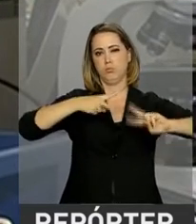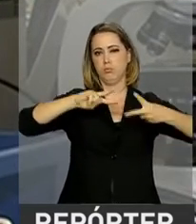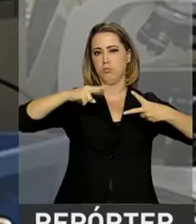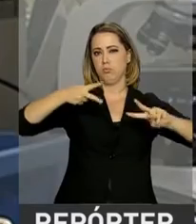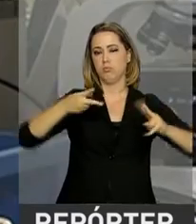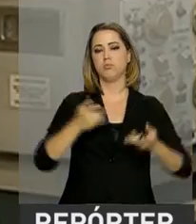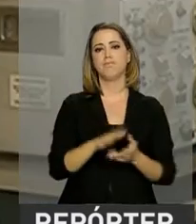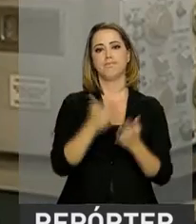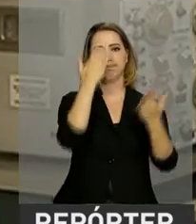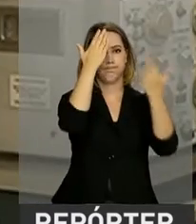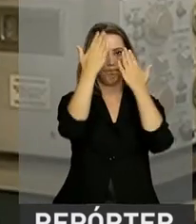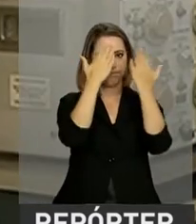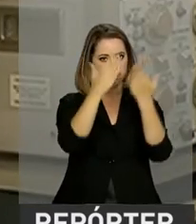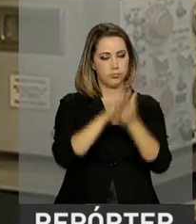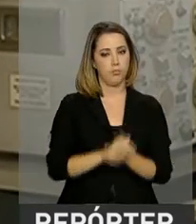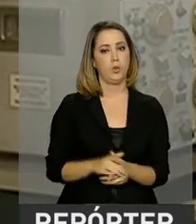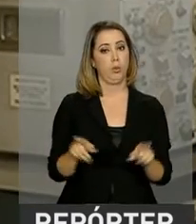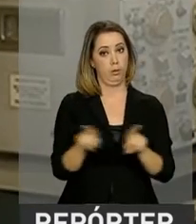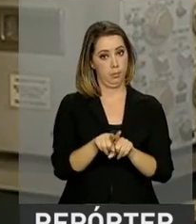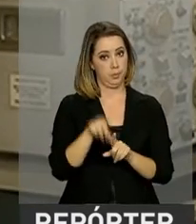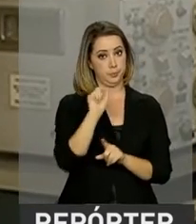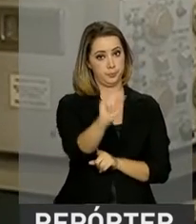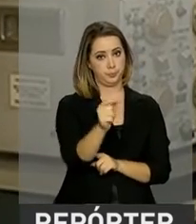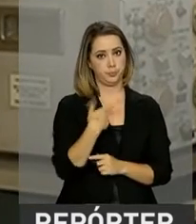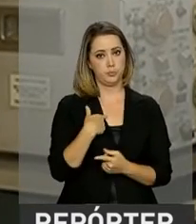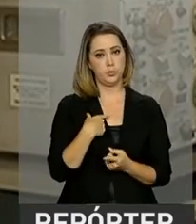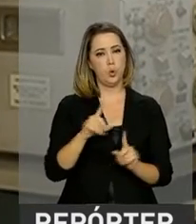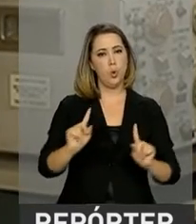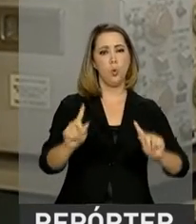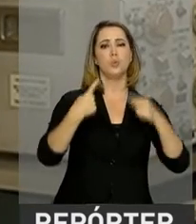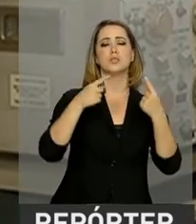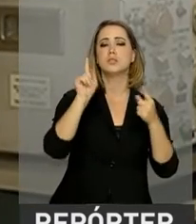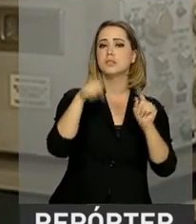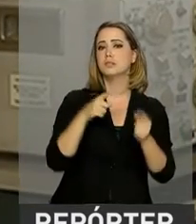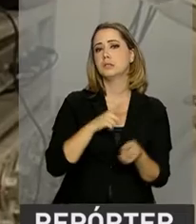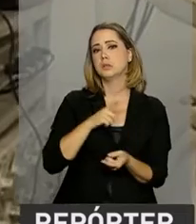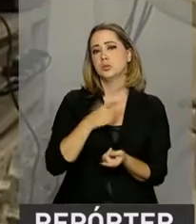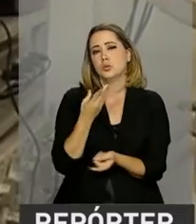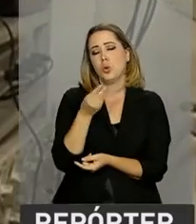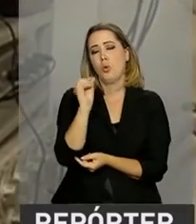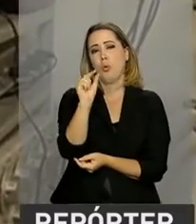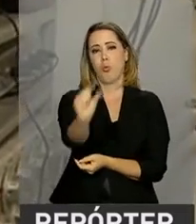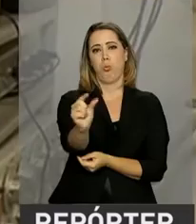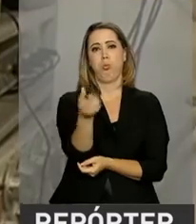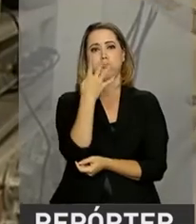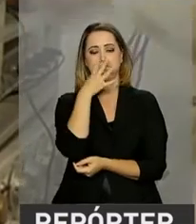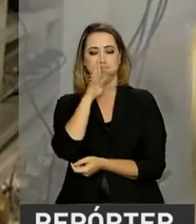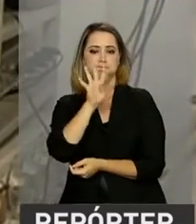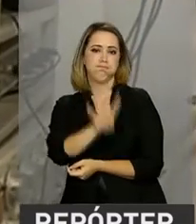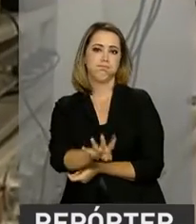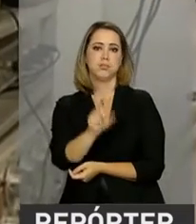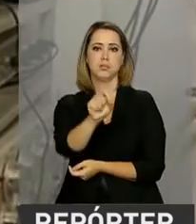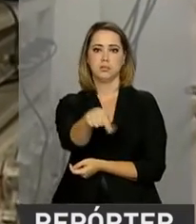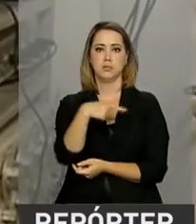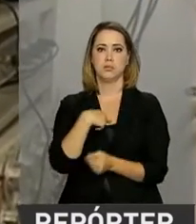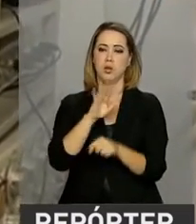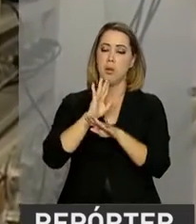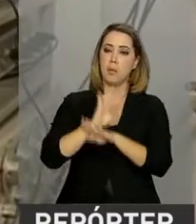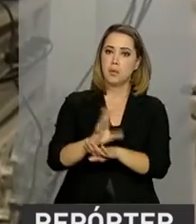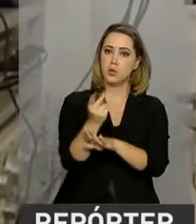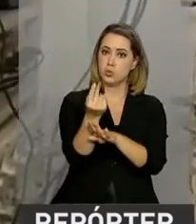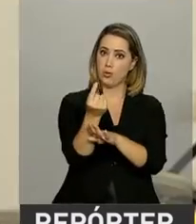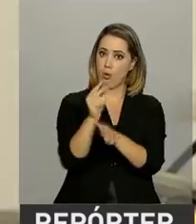esquece como os desafios dos setores incluem o pouco interesse da iniciativa privada no patrocínio à